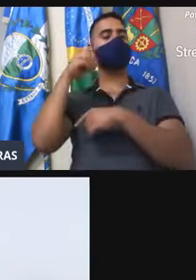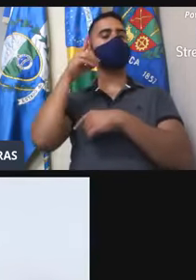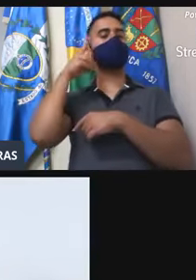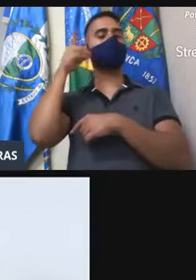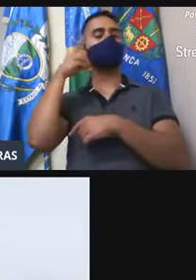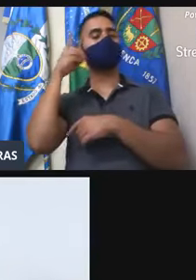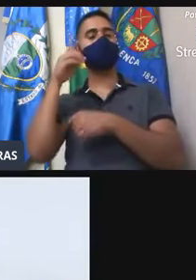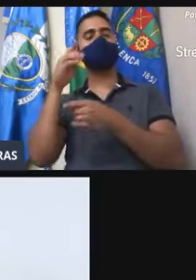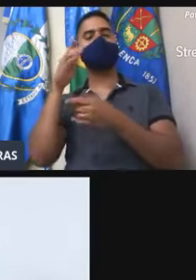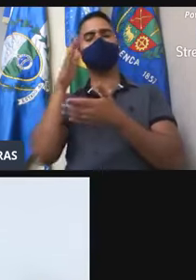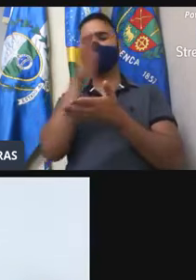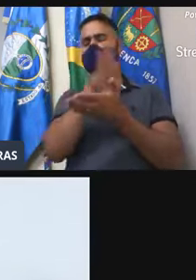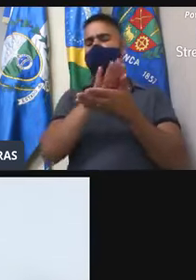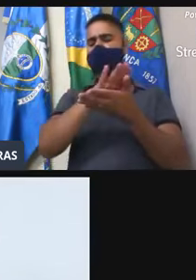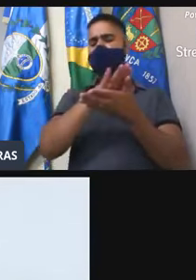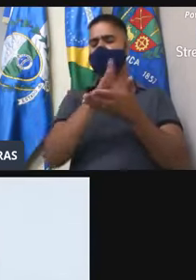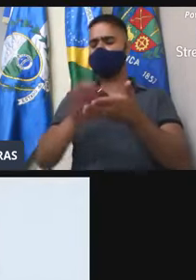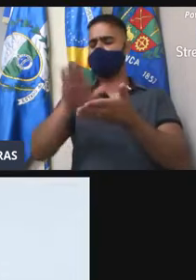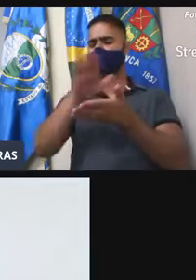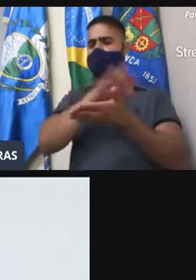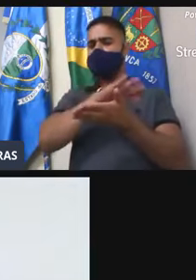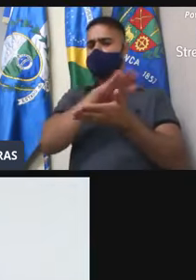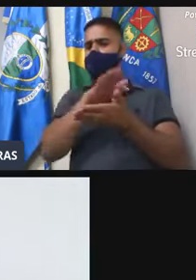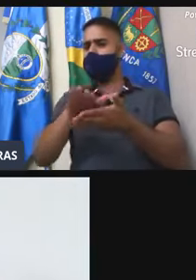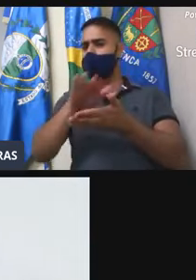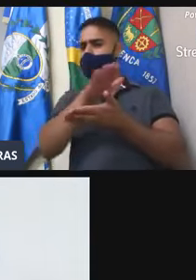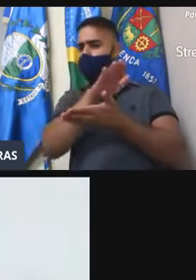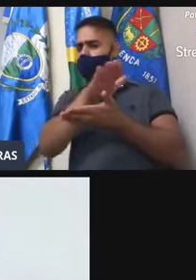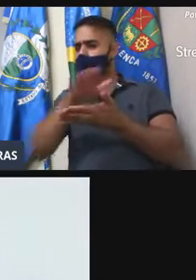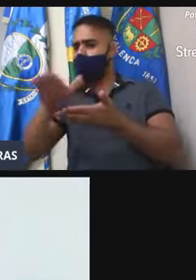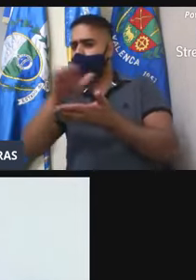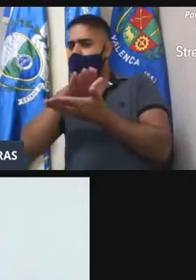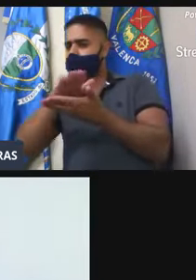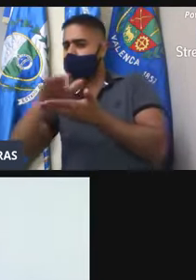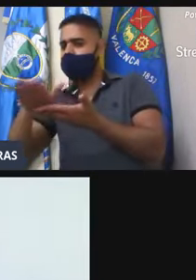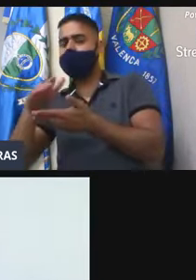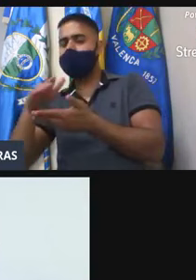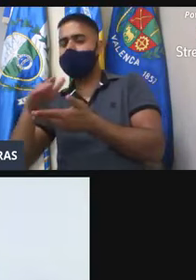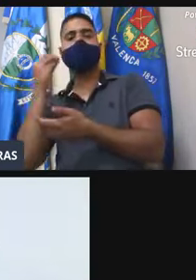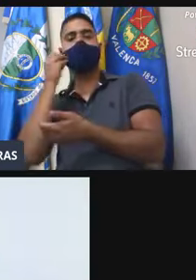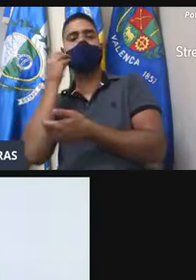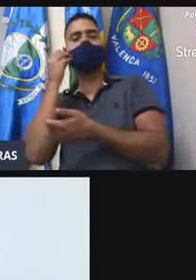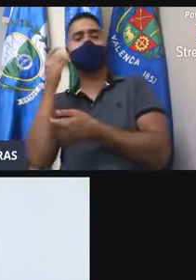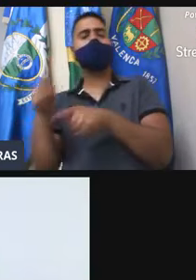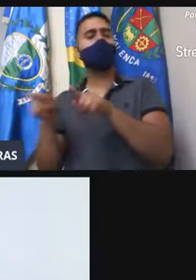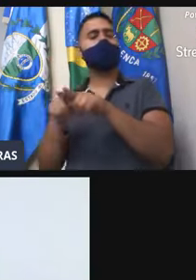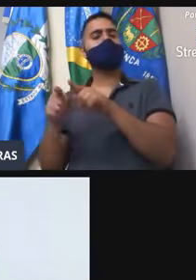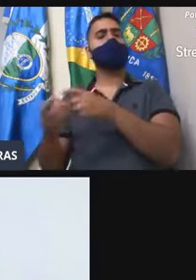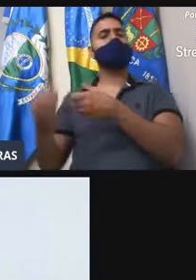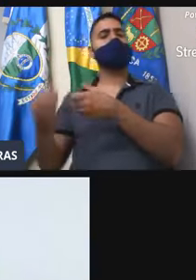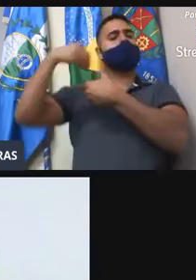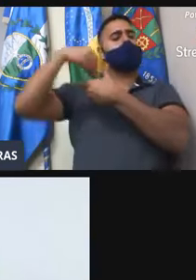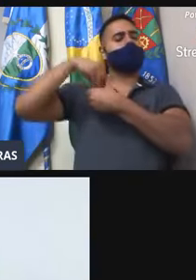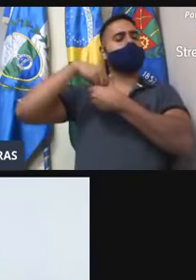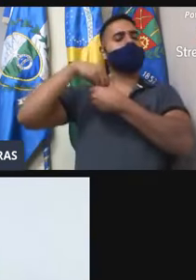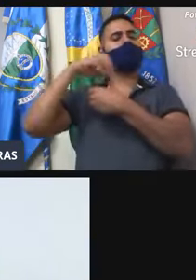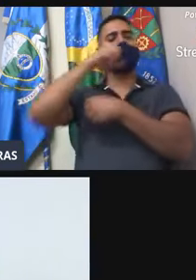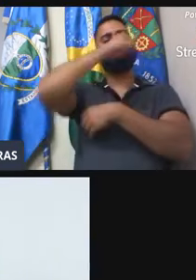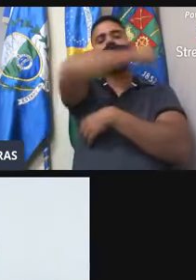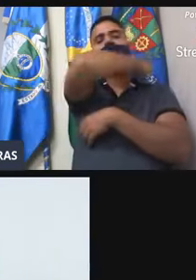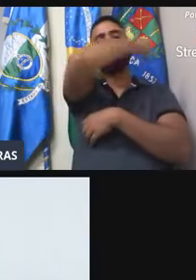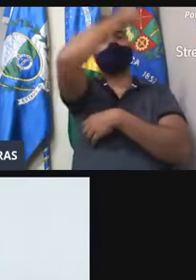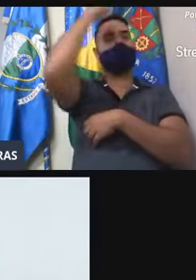tapar aqueles buracos ali da estrada de Juparanã. Vamos tentar trazer aquilo para dentro do Distrito de Santa Isabel, que